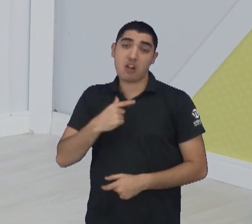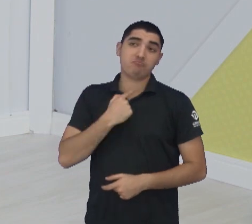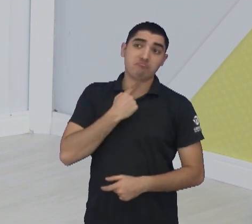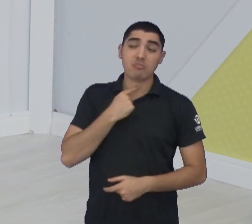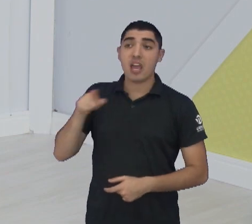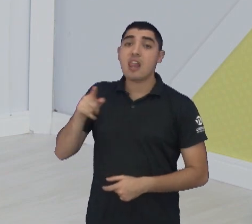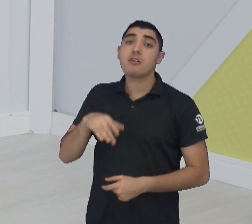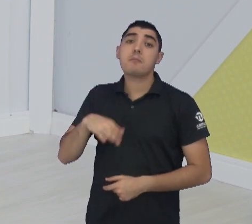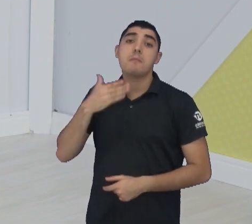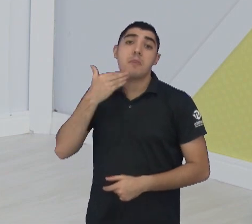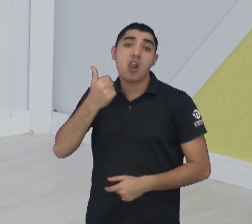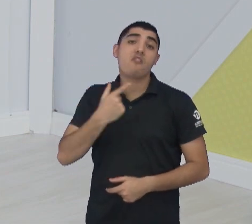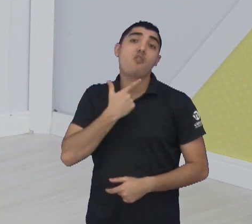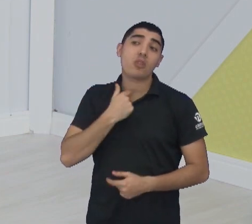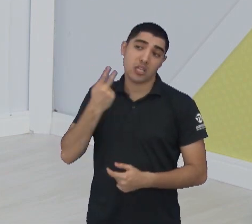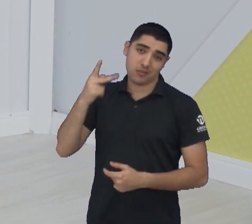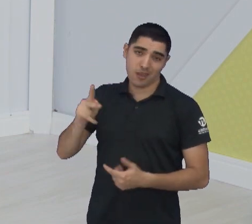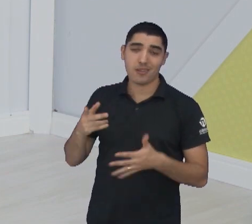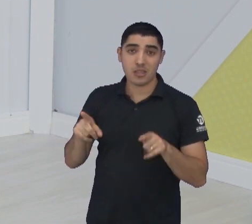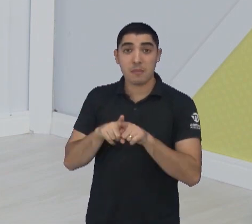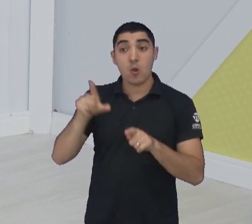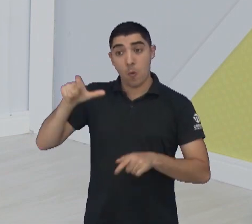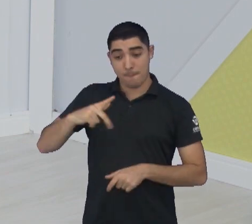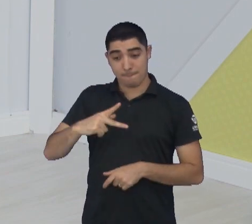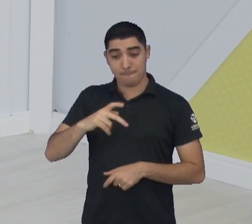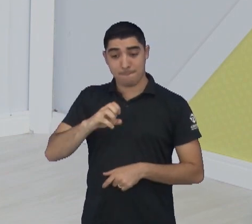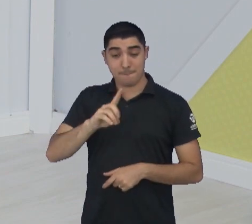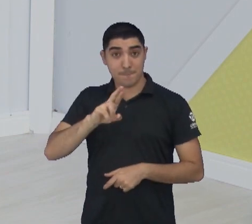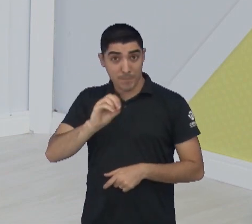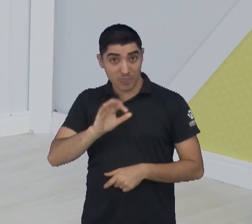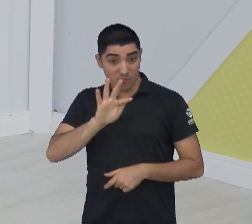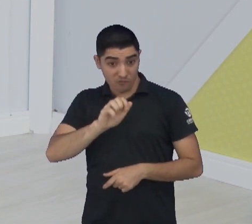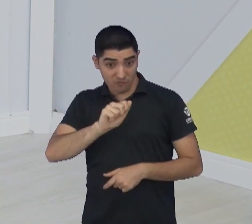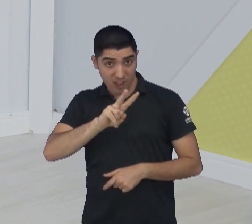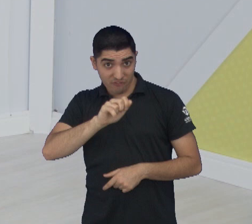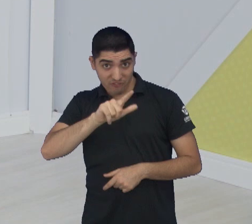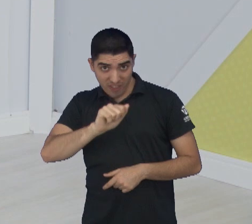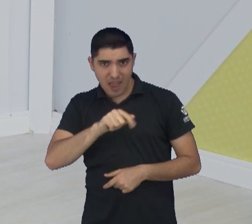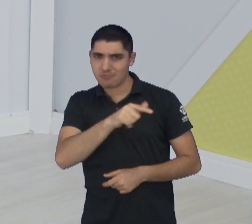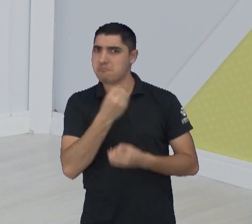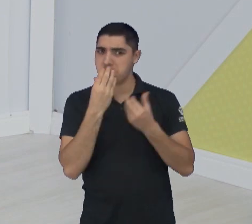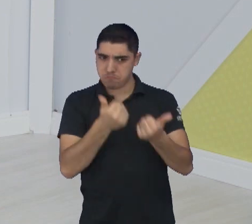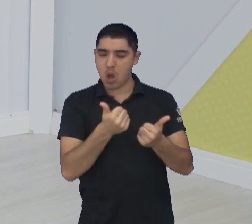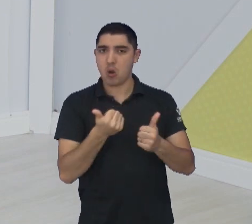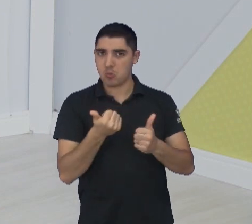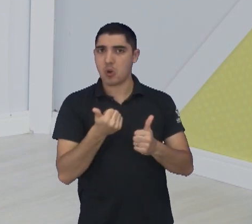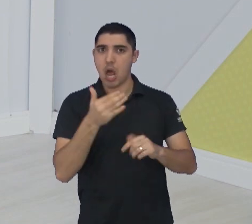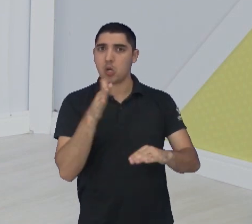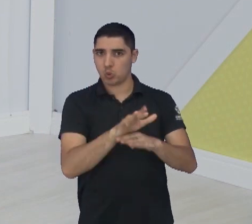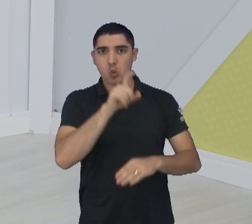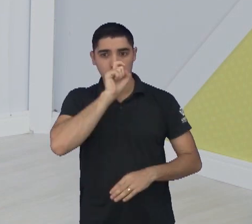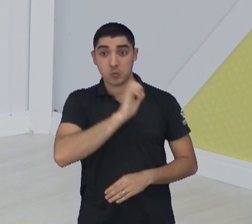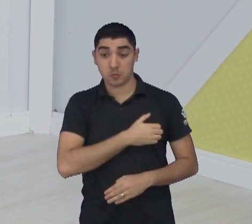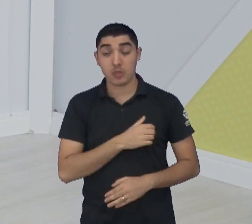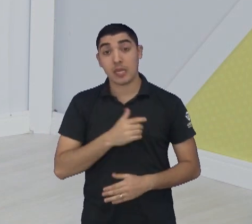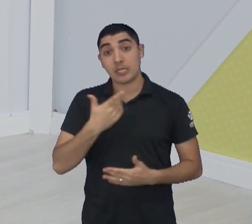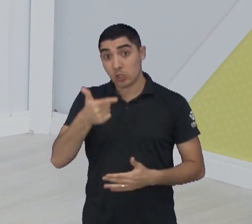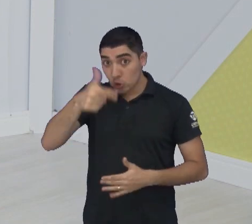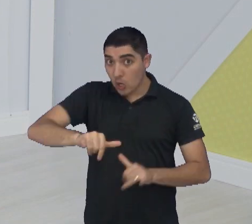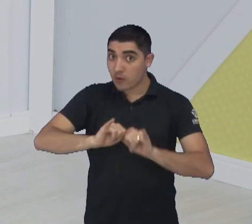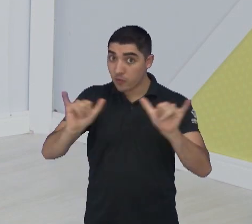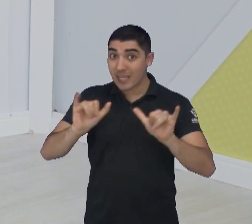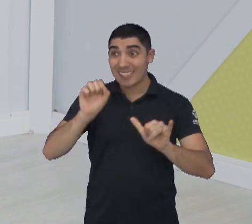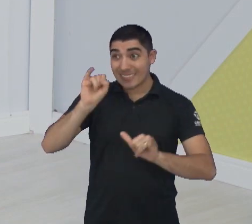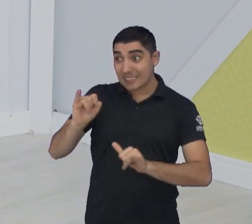e que seja assim. Pedro Favela, quando esteve aqui representando São José, foi muito bem, tá certo? Repito, novas informações de